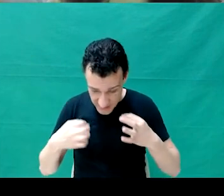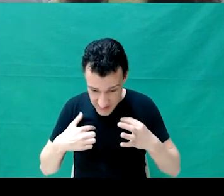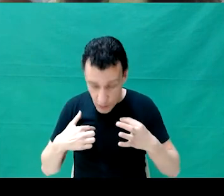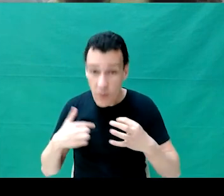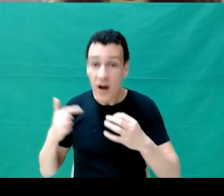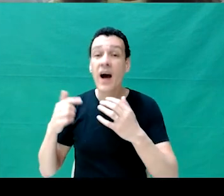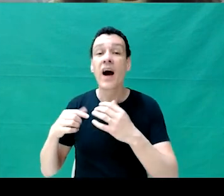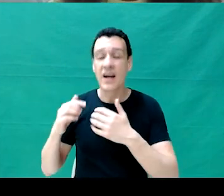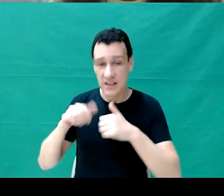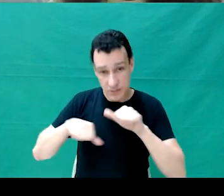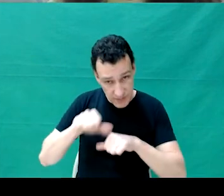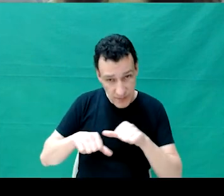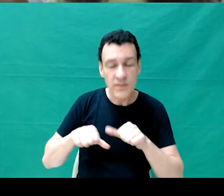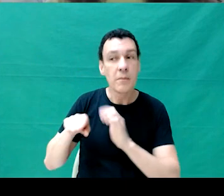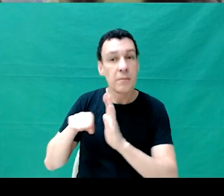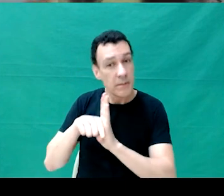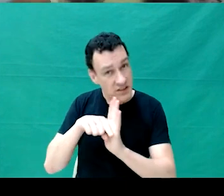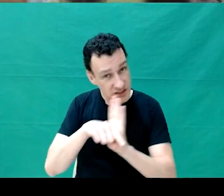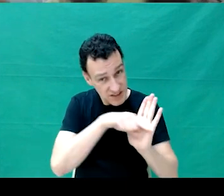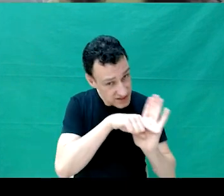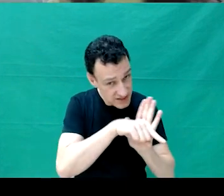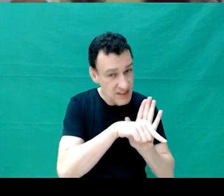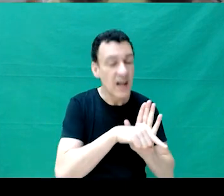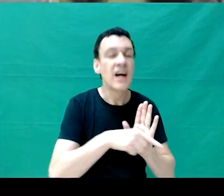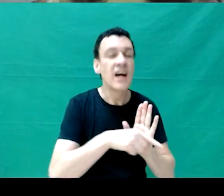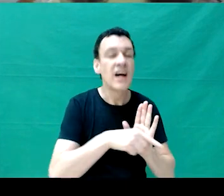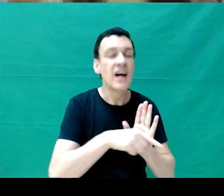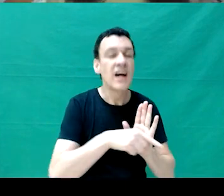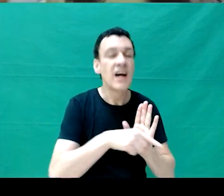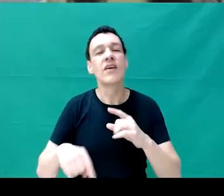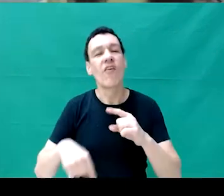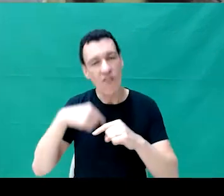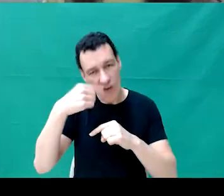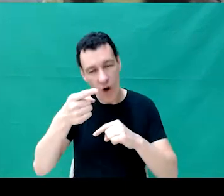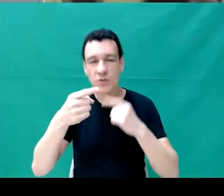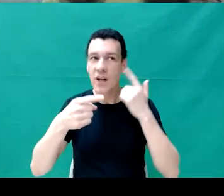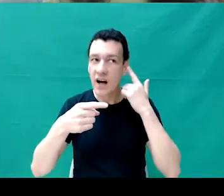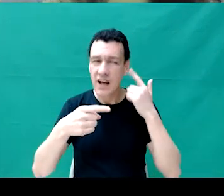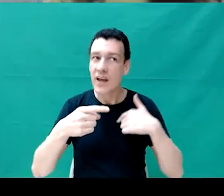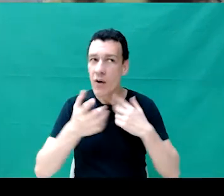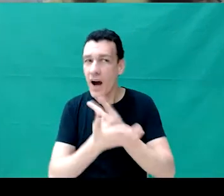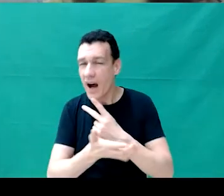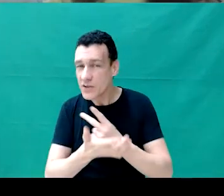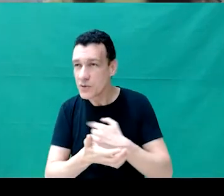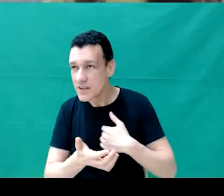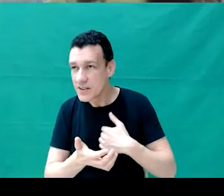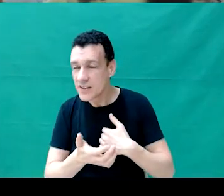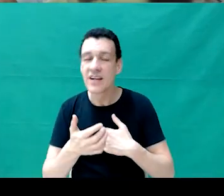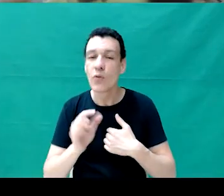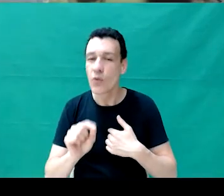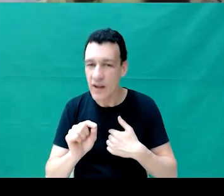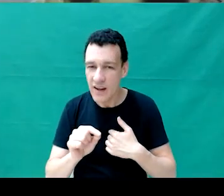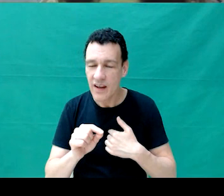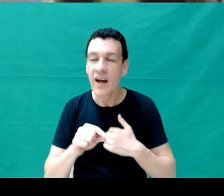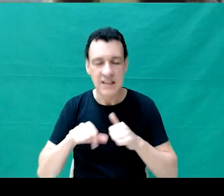ouça, se corrija, pesquise. Que aí você vai começar a ter: caraca, nossa, falei errado. Nossa, desculpa. Ai, não